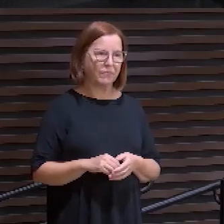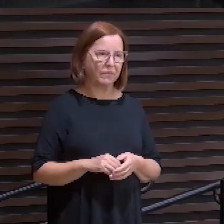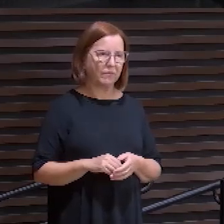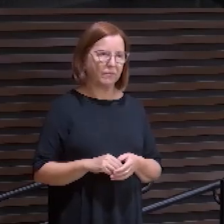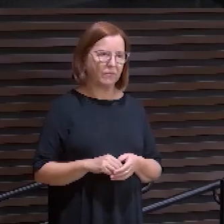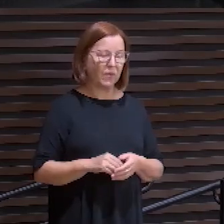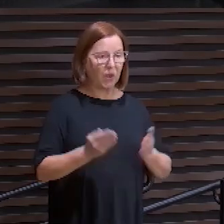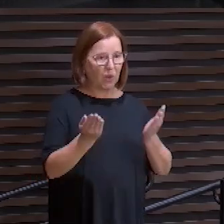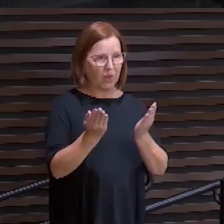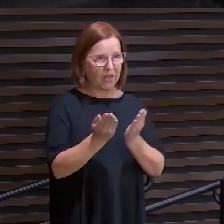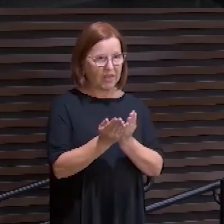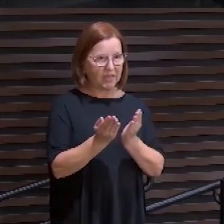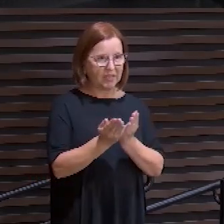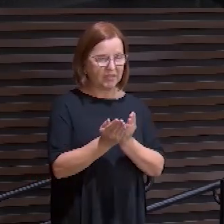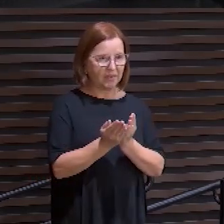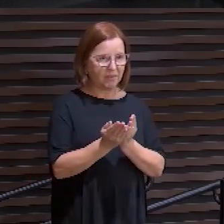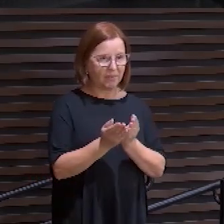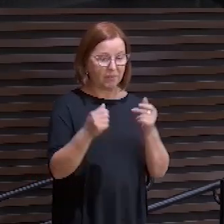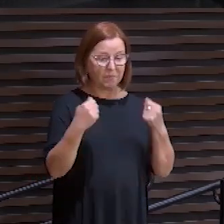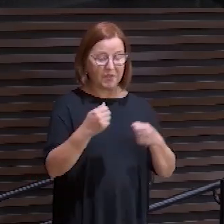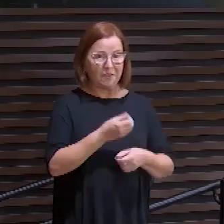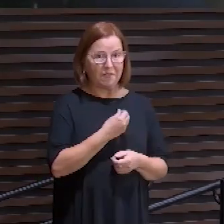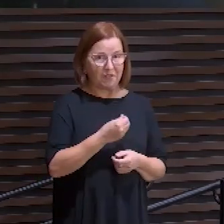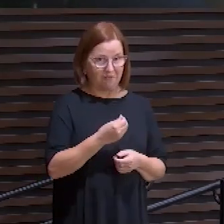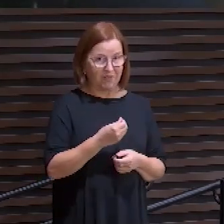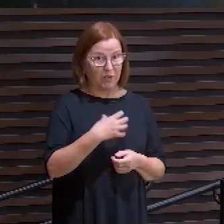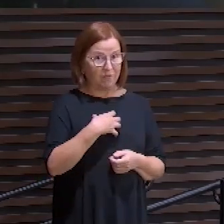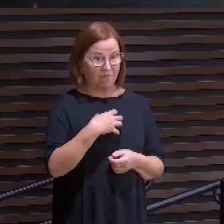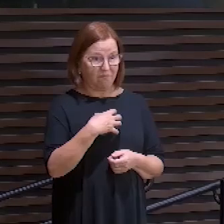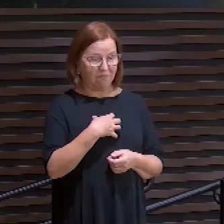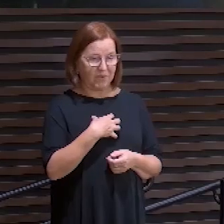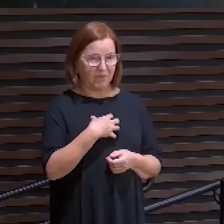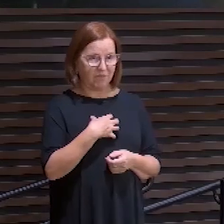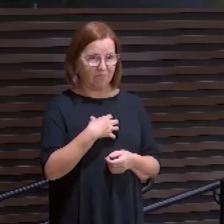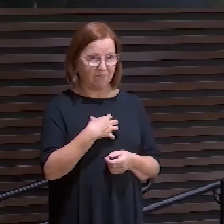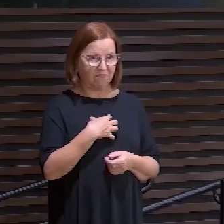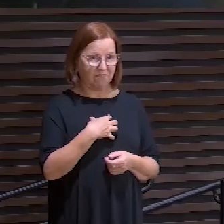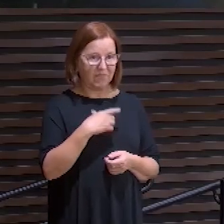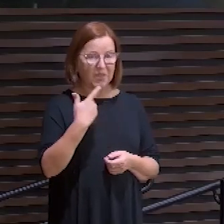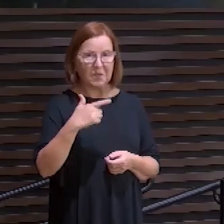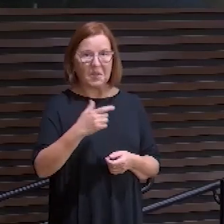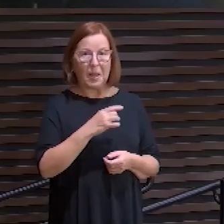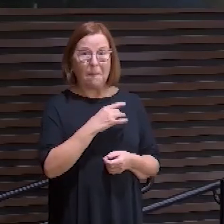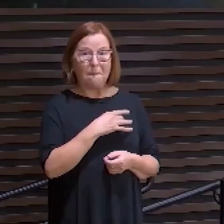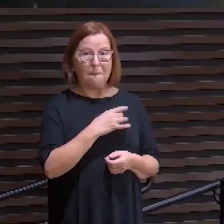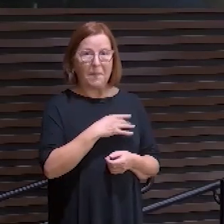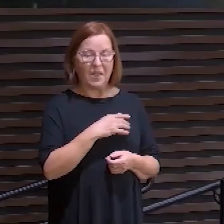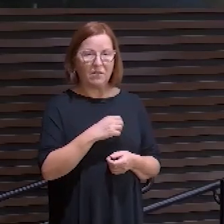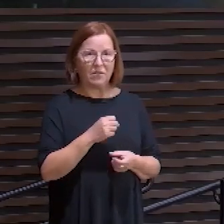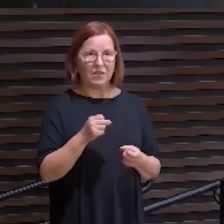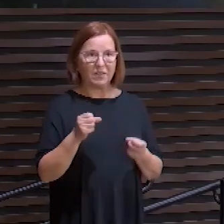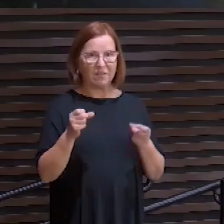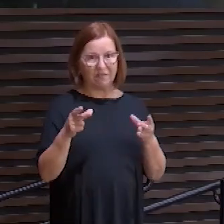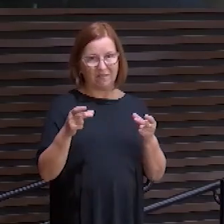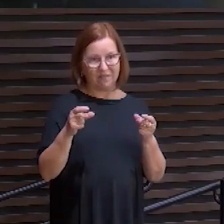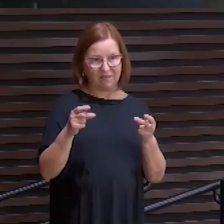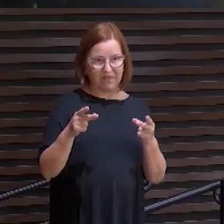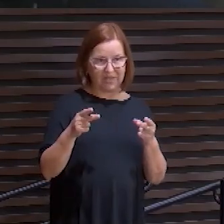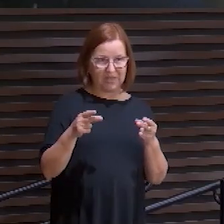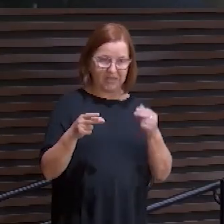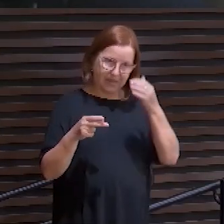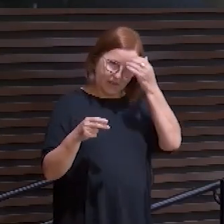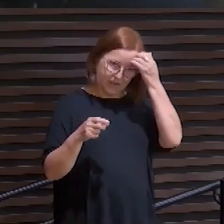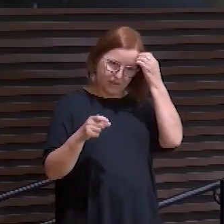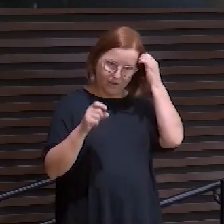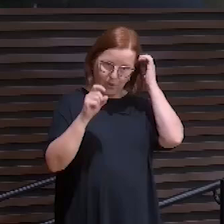O cristão deve viver de tal forma que não tenha medo de vender o papagaio da família para os fofogueiros